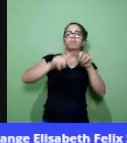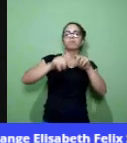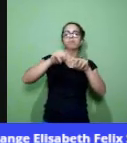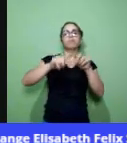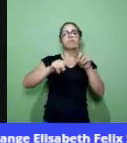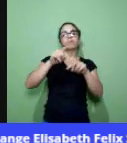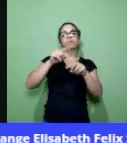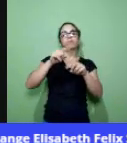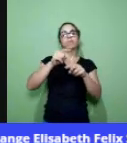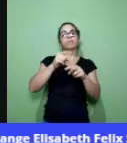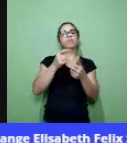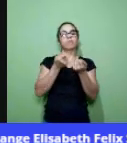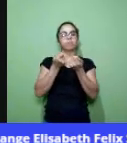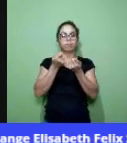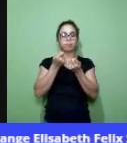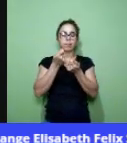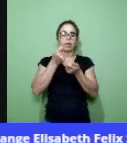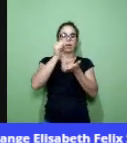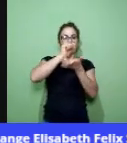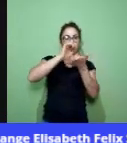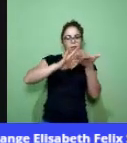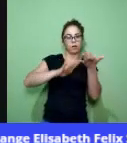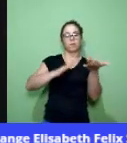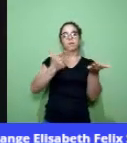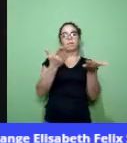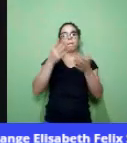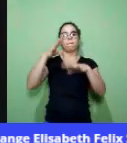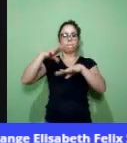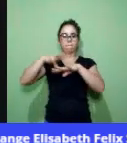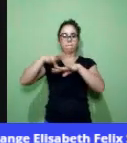Bom, a gente também trouxe um exemplo de material para trabalhar